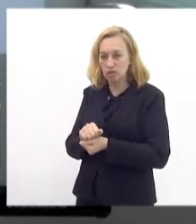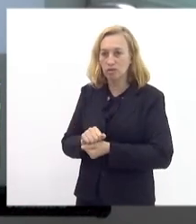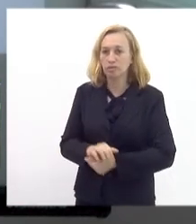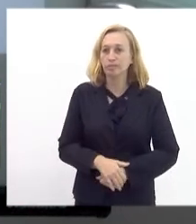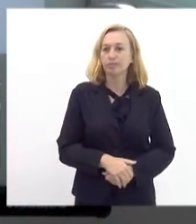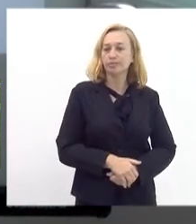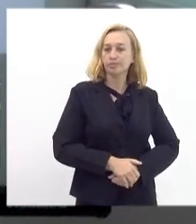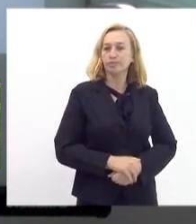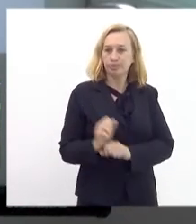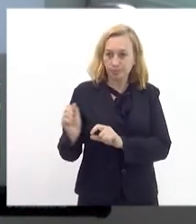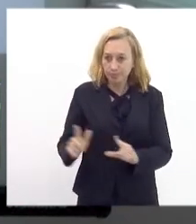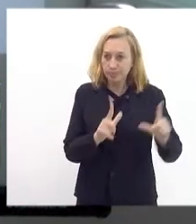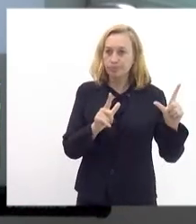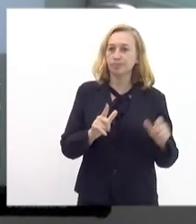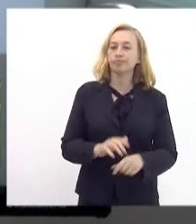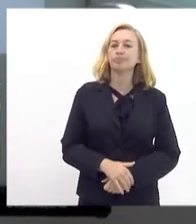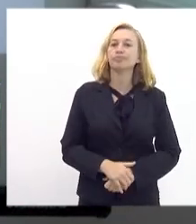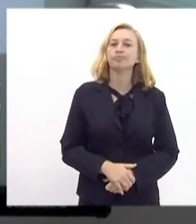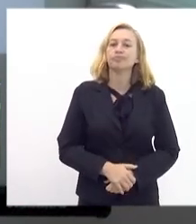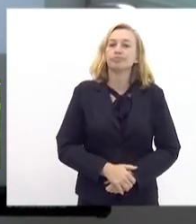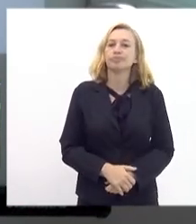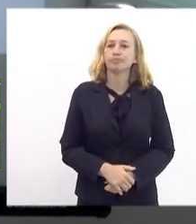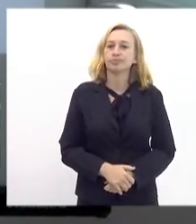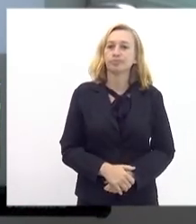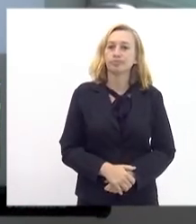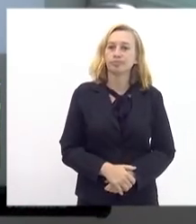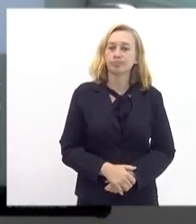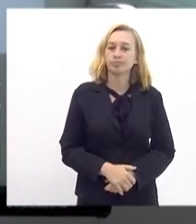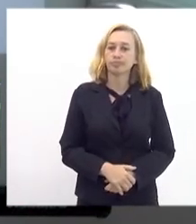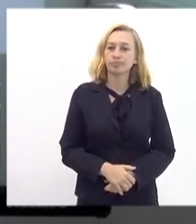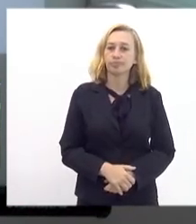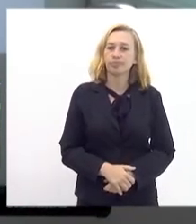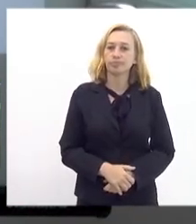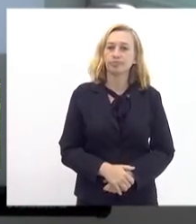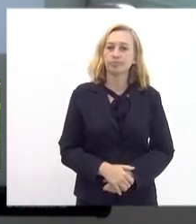o Milena por favor e